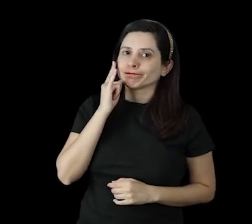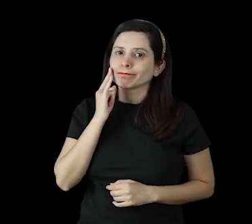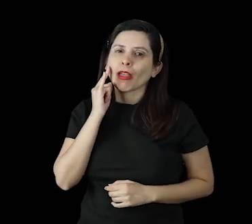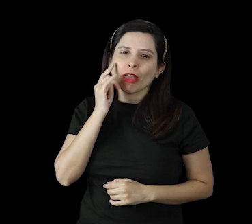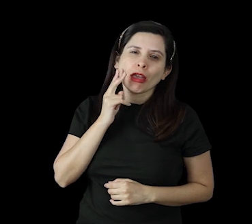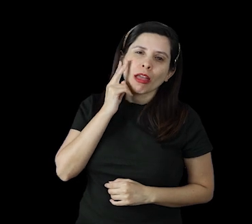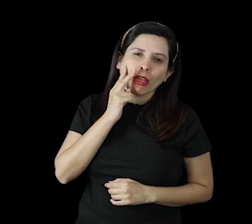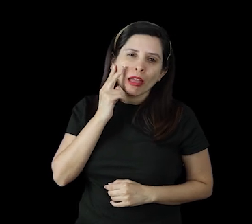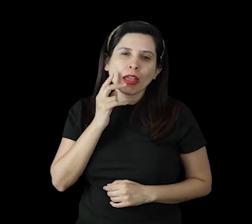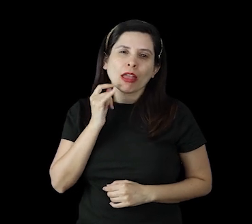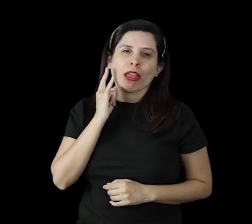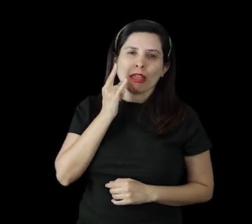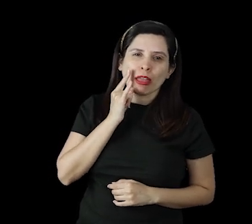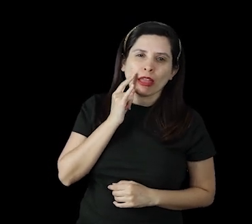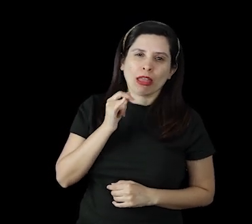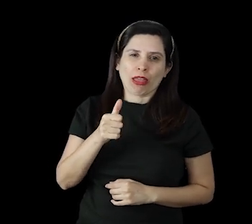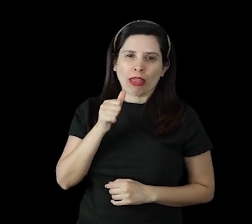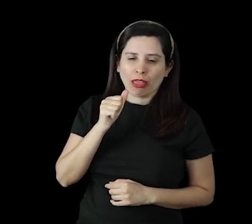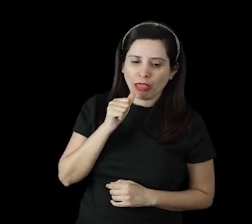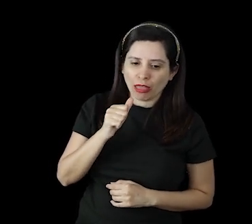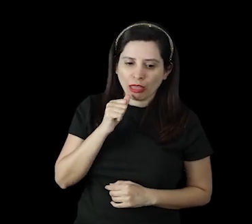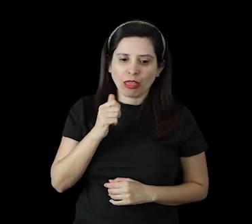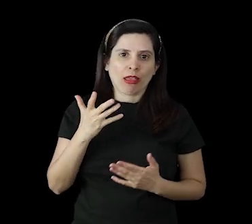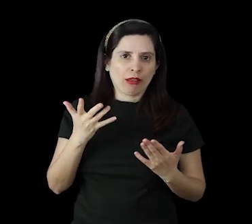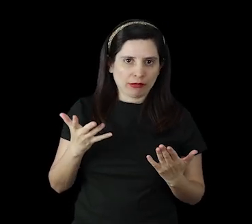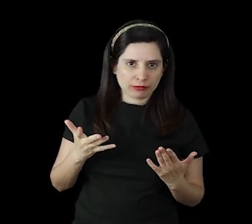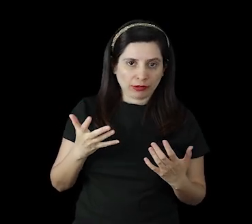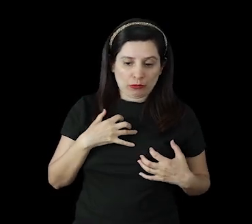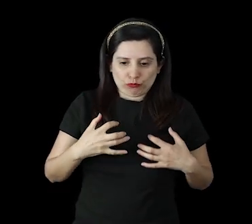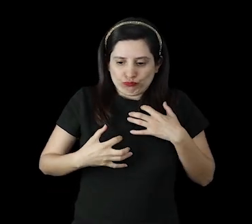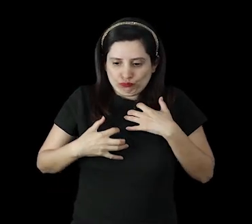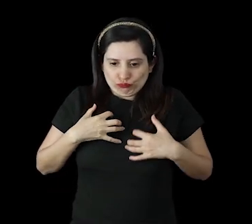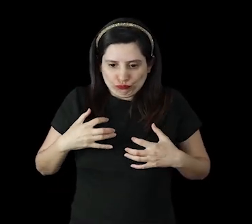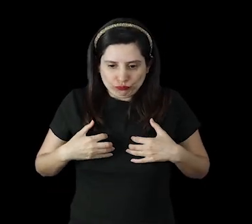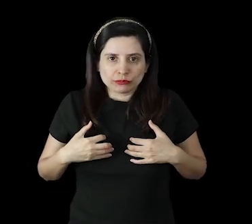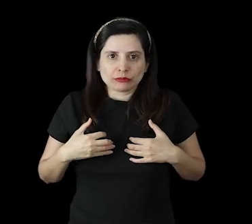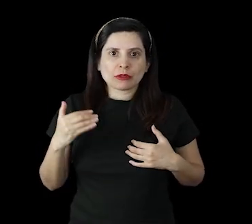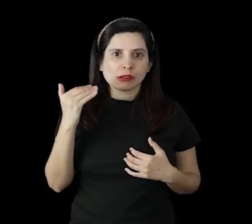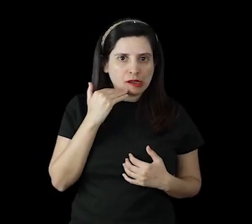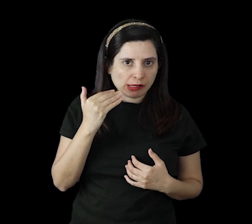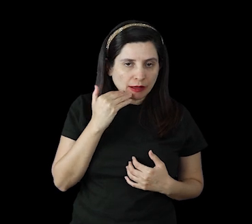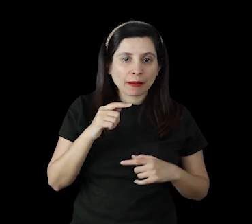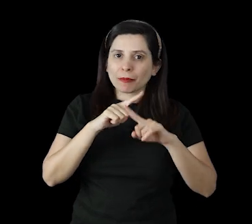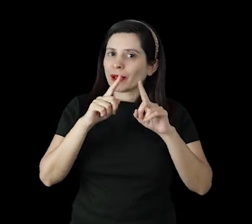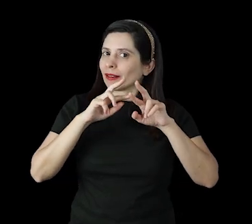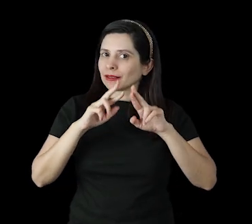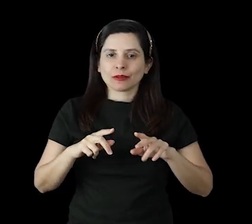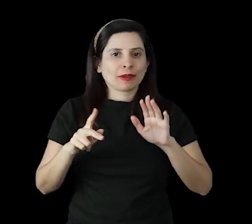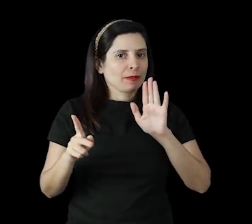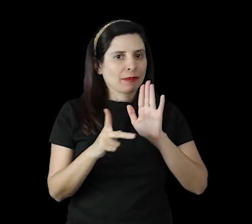Alcoolismo ou outro tipo de adição é um sintoma de uma falha, mas não é uma